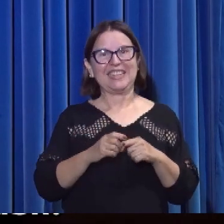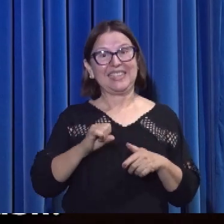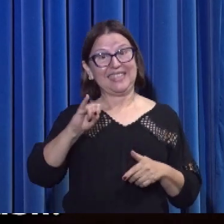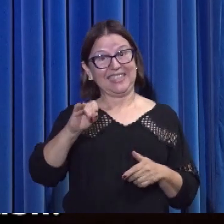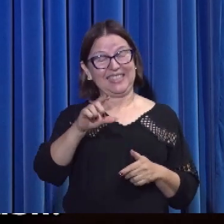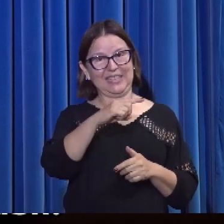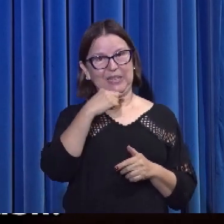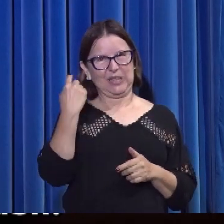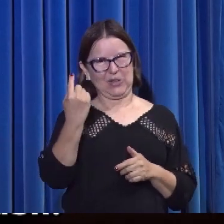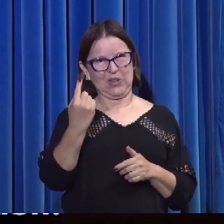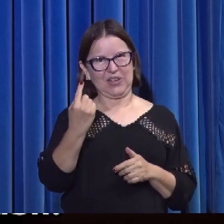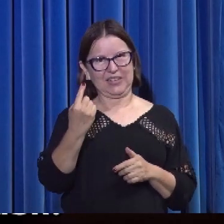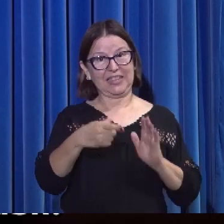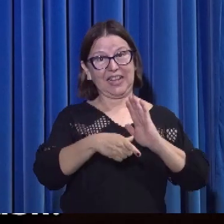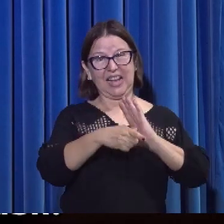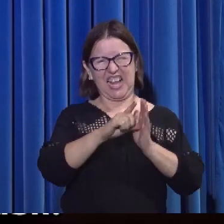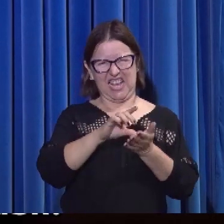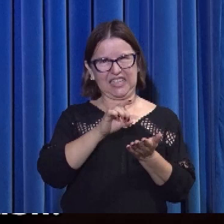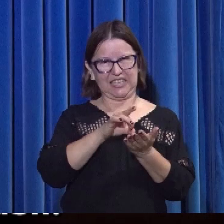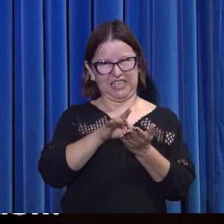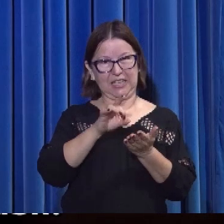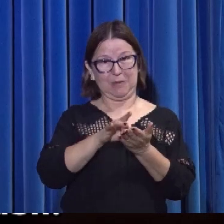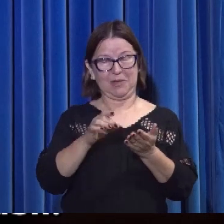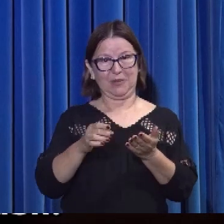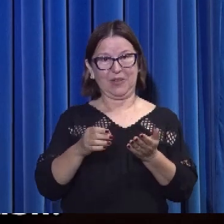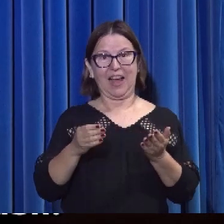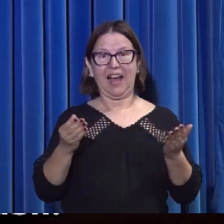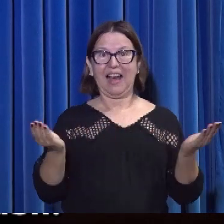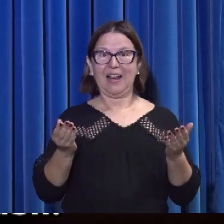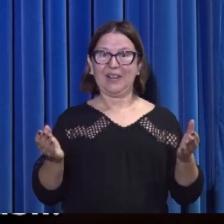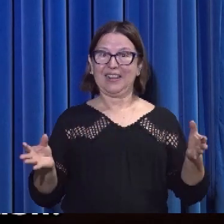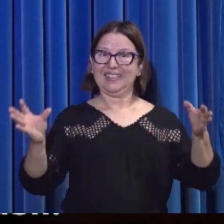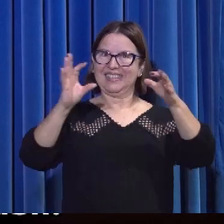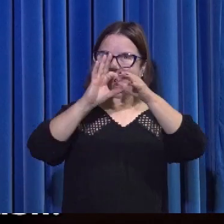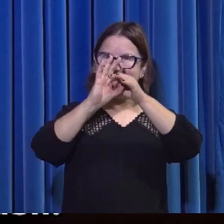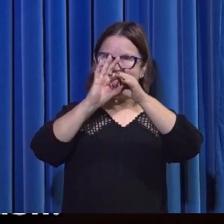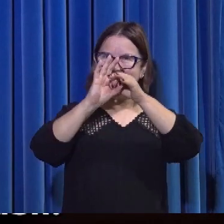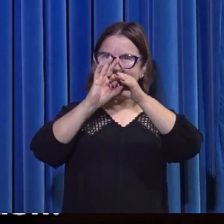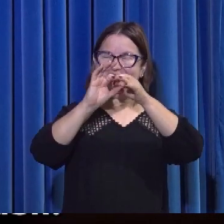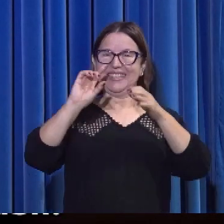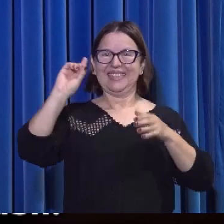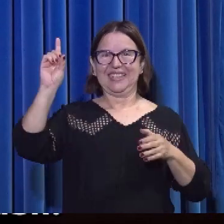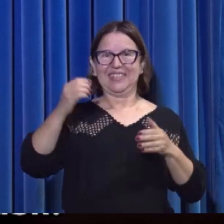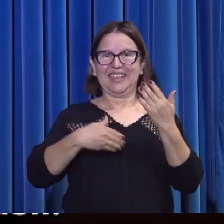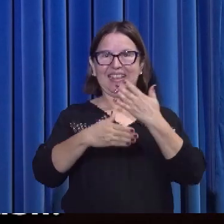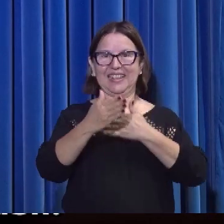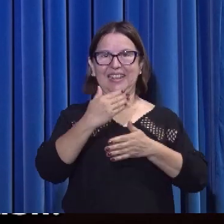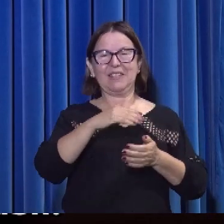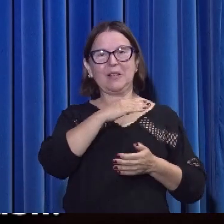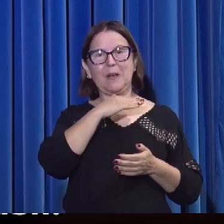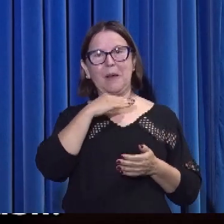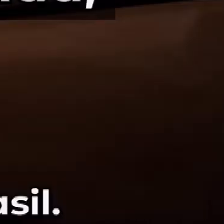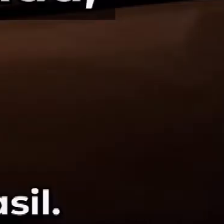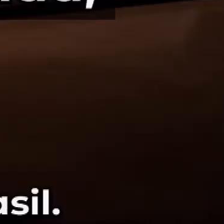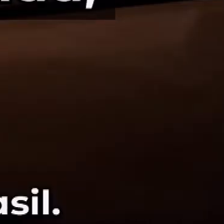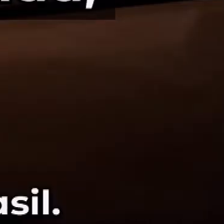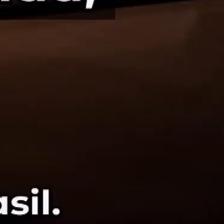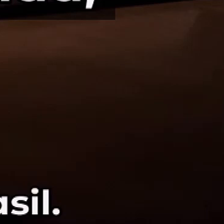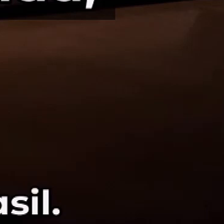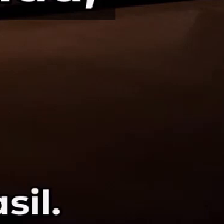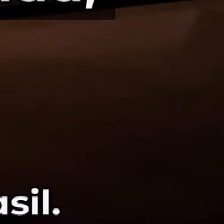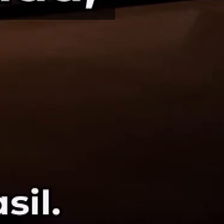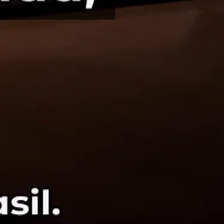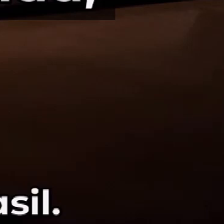quando ainda inimigos, fomos reconciliados com Deus, mediante a morte do seu Filho, muito mais, estando